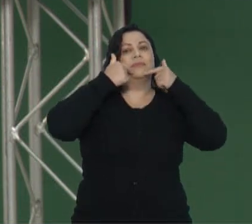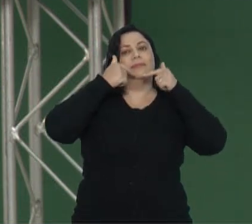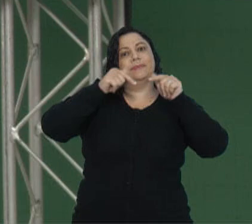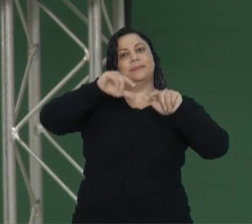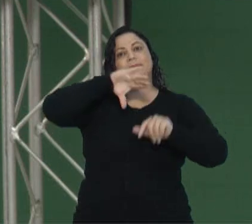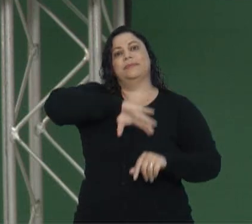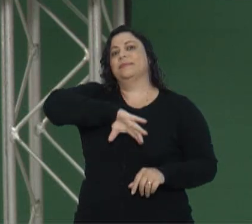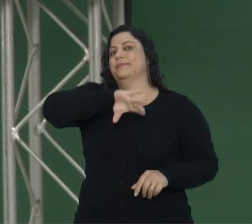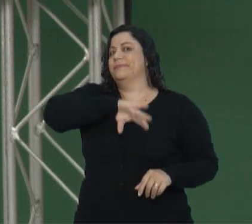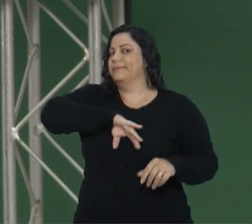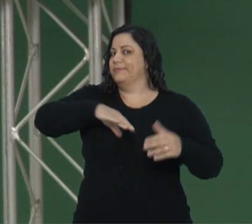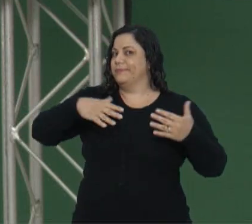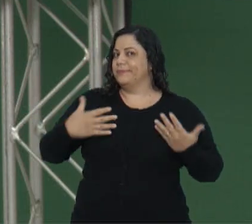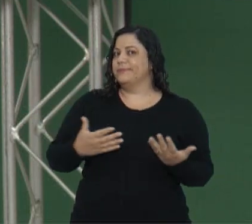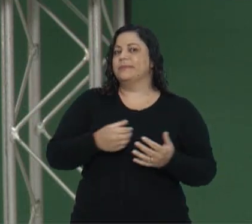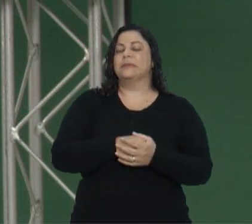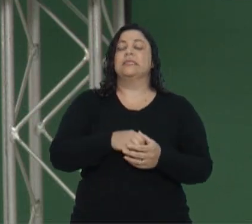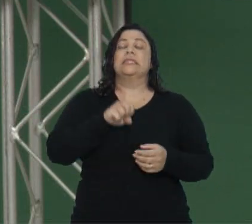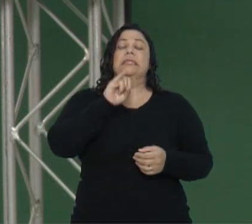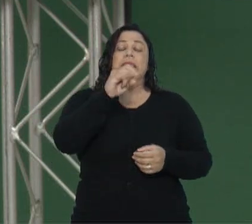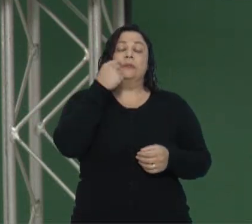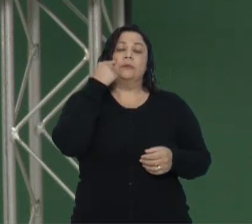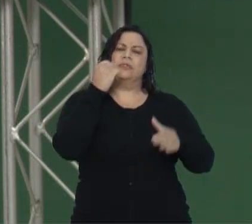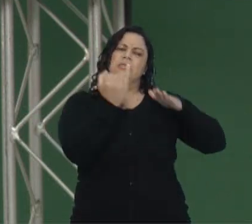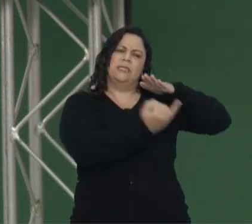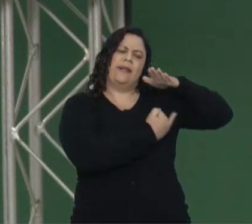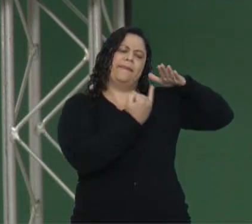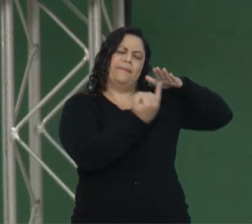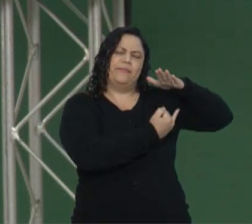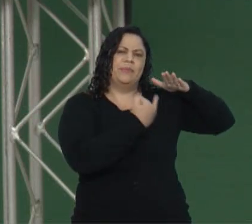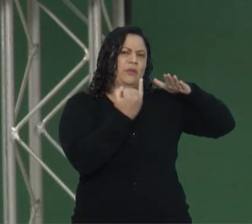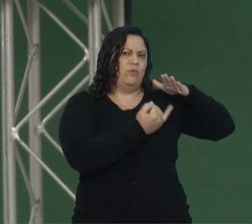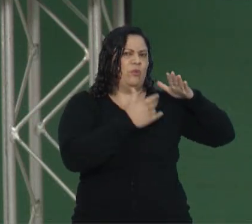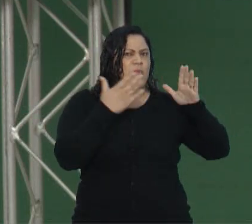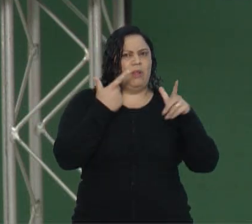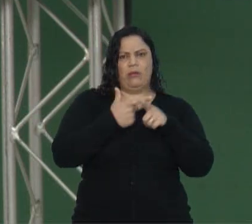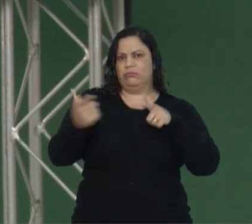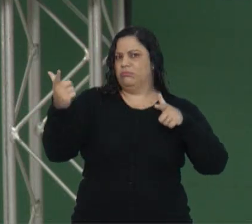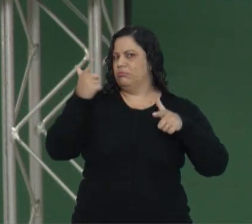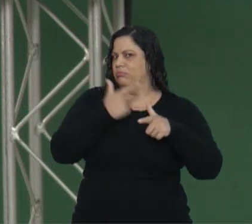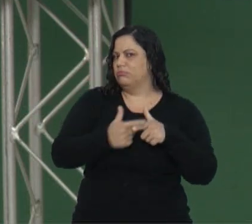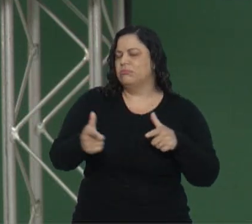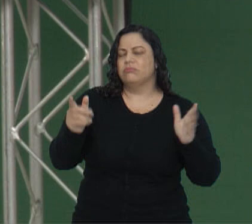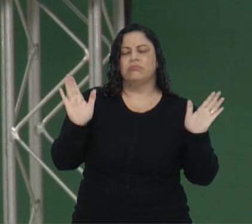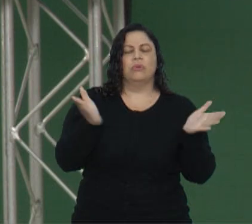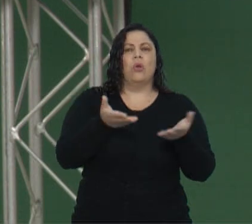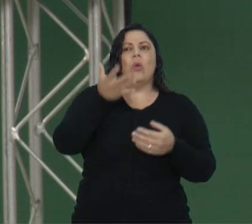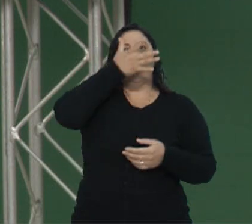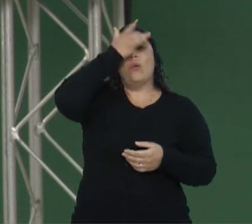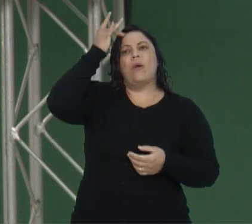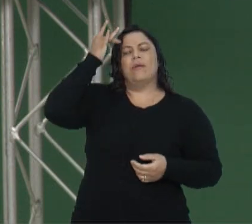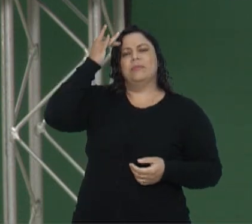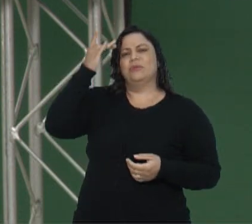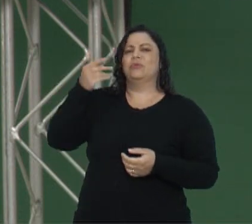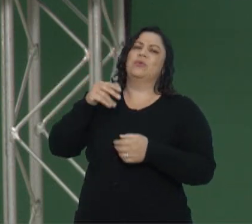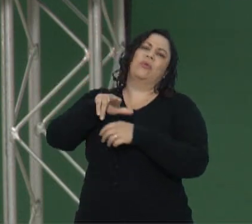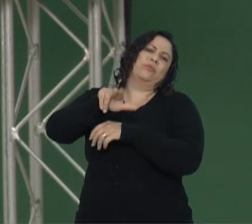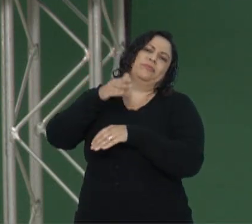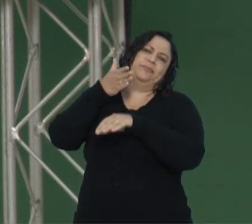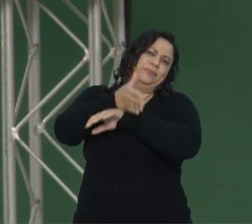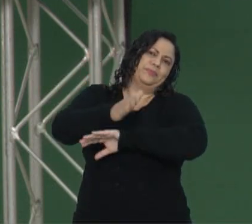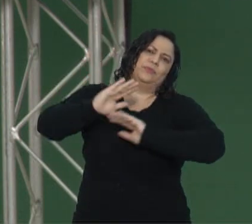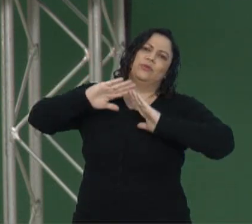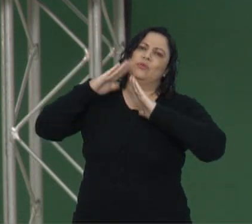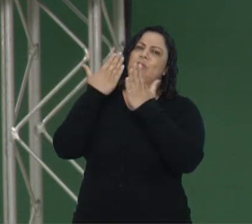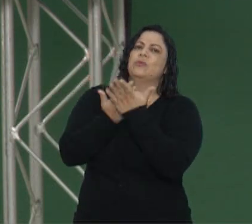contexto informal ou se tem alguém aí, de repente, que não é escolarizado, que não foi para a escola, que não pôde ir para a escola,